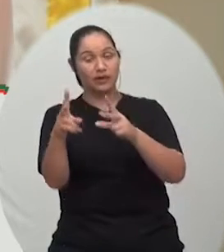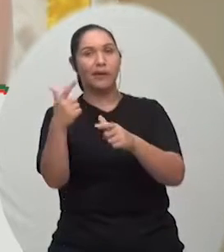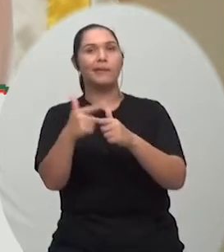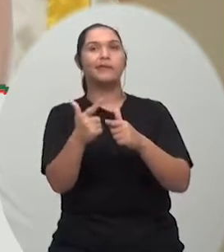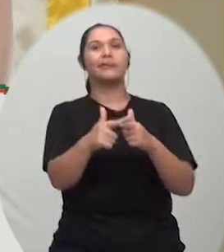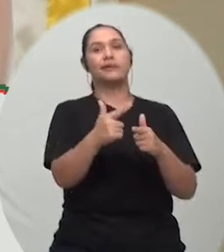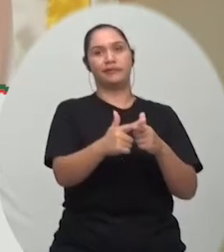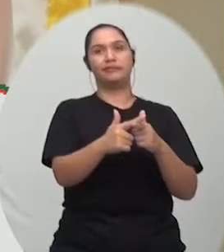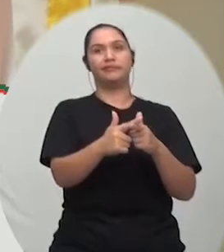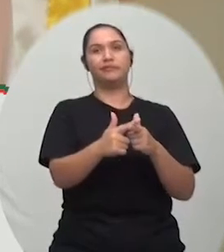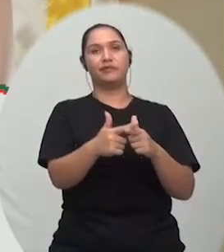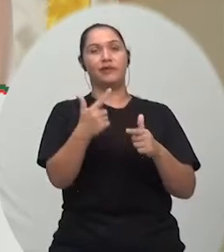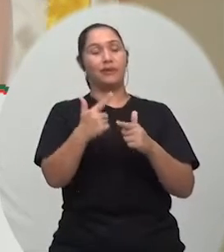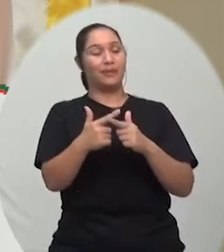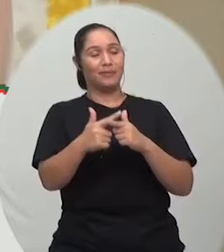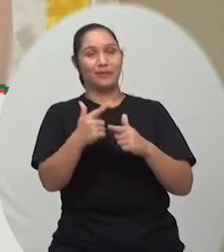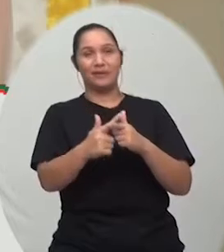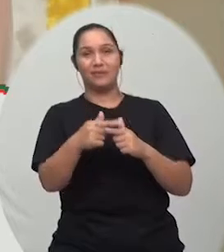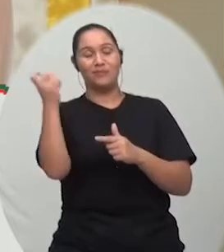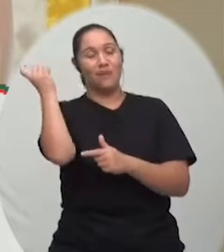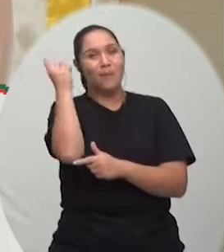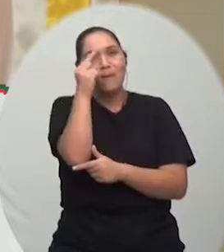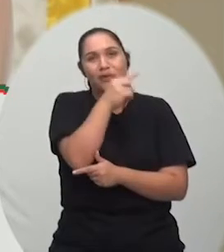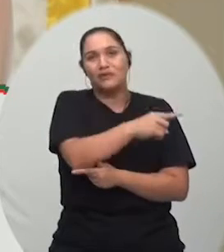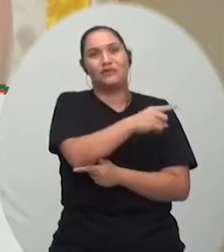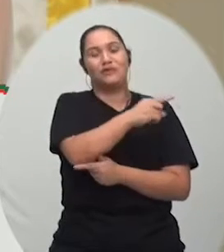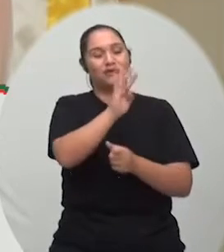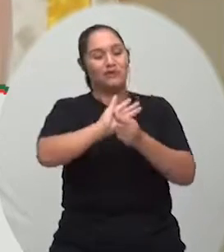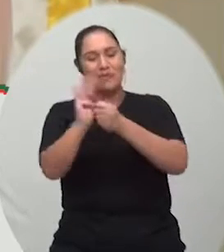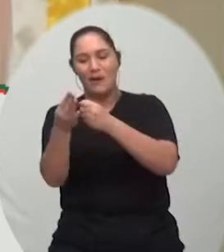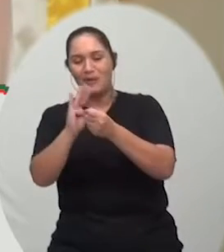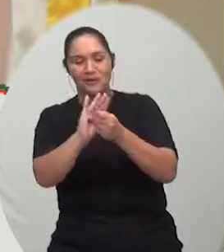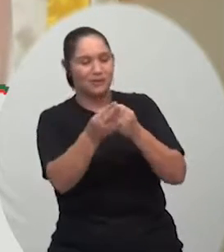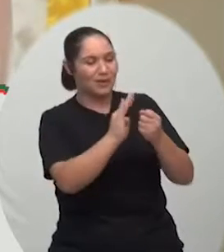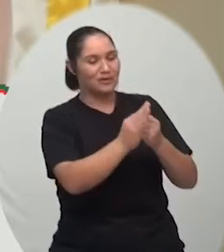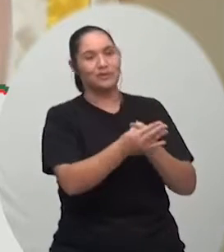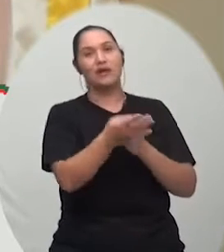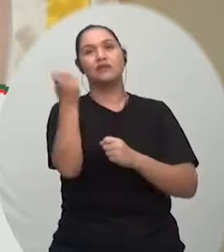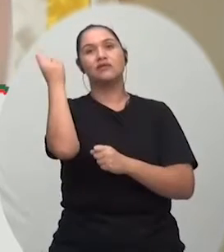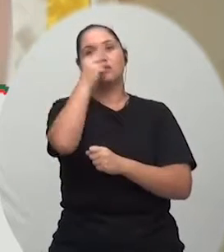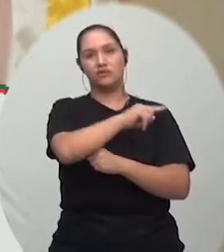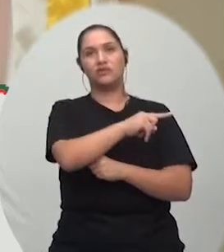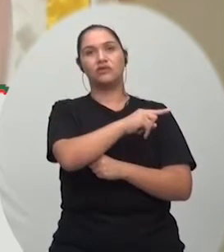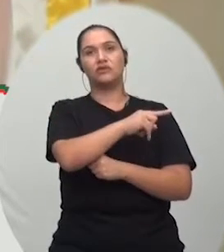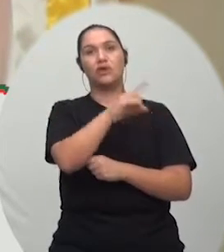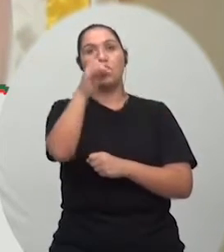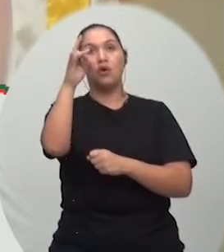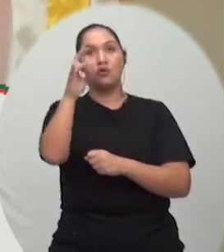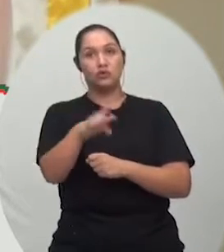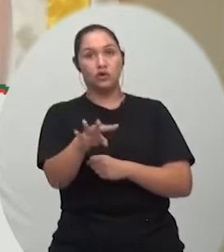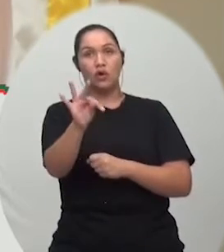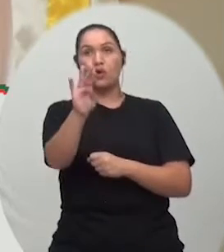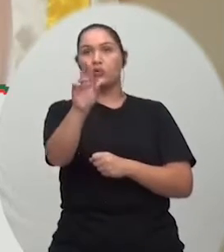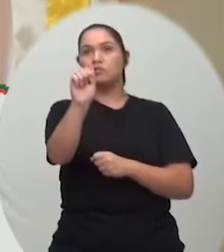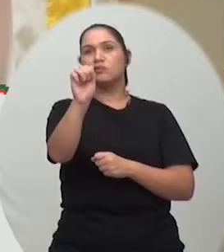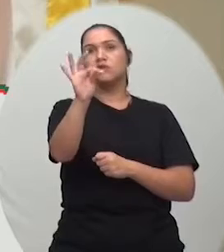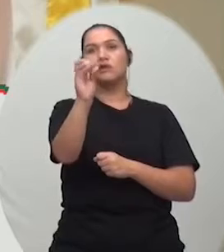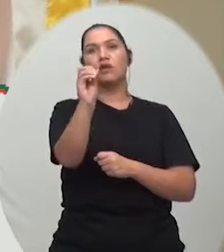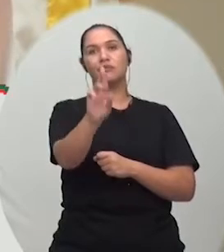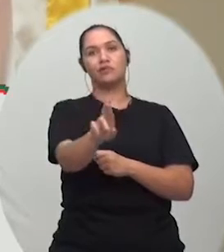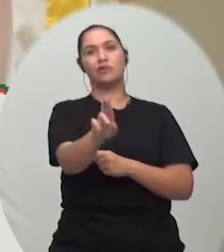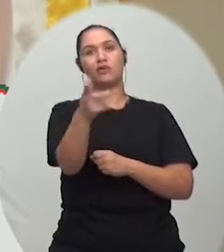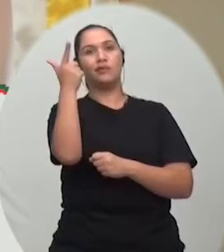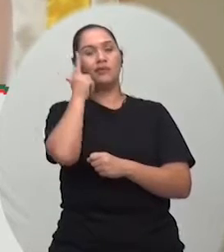São realmente terríveis, né, a situação dos bairros, e só de trator, né, um trator traçado dá para andar por lá,